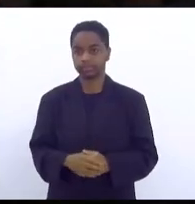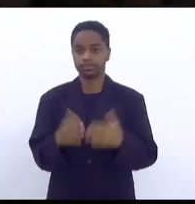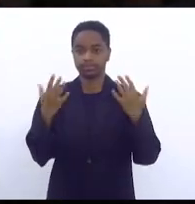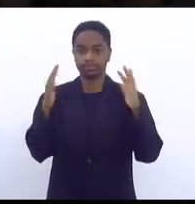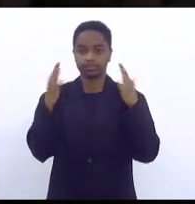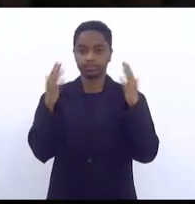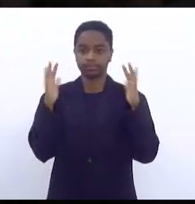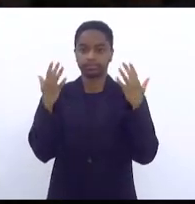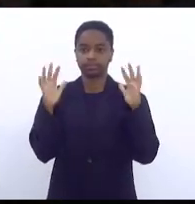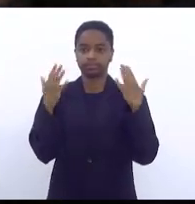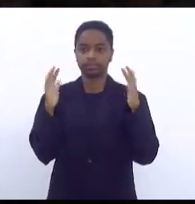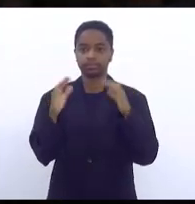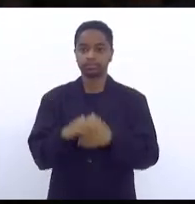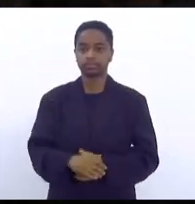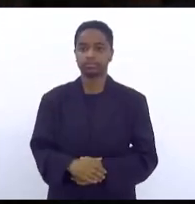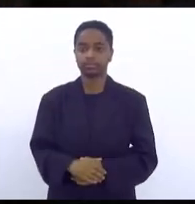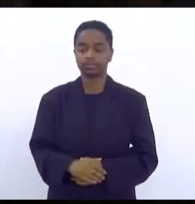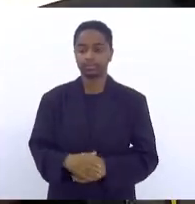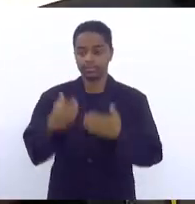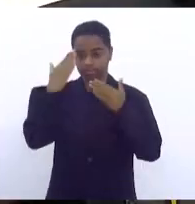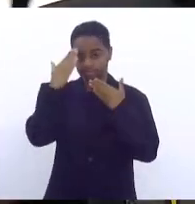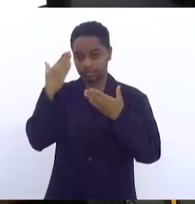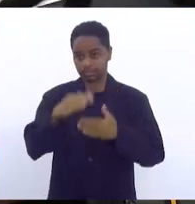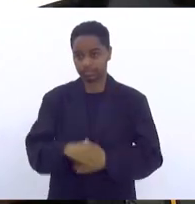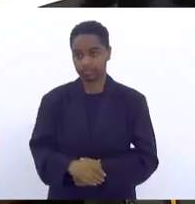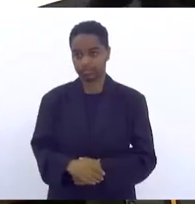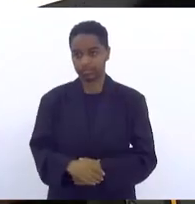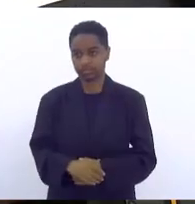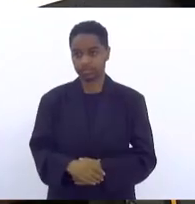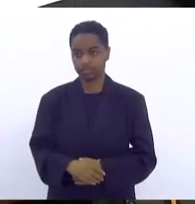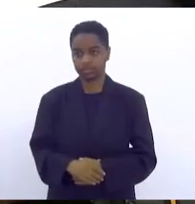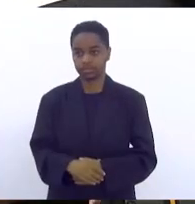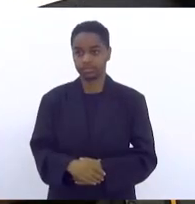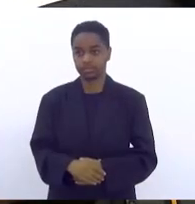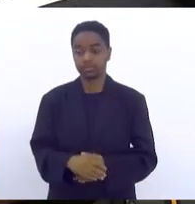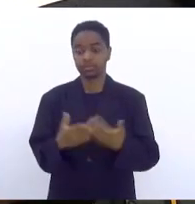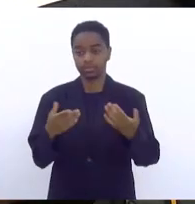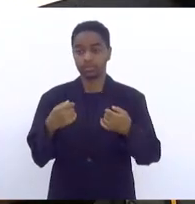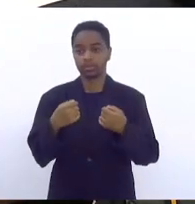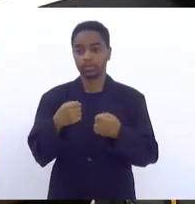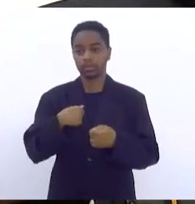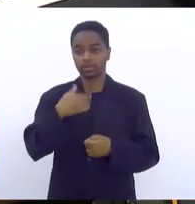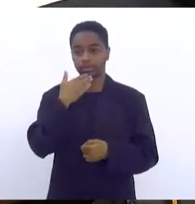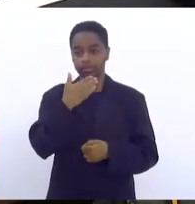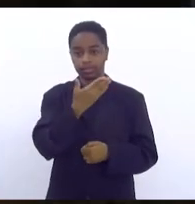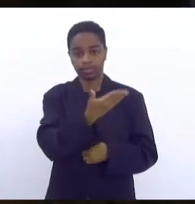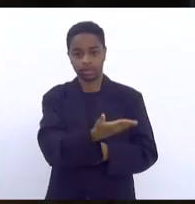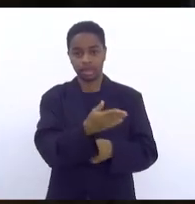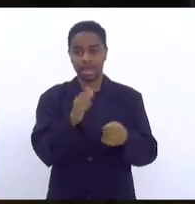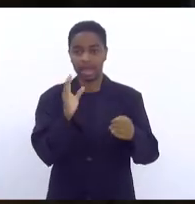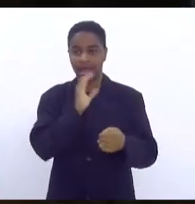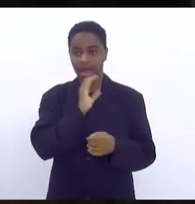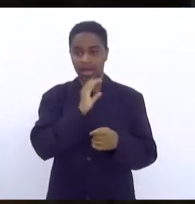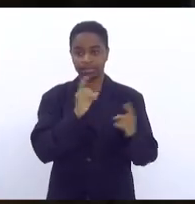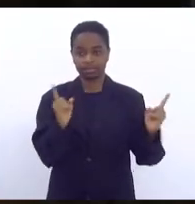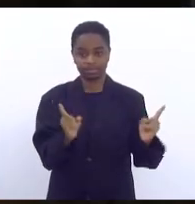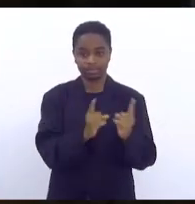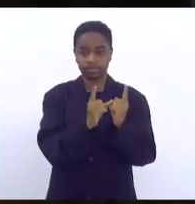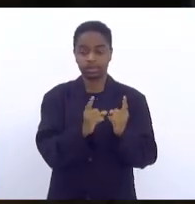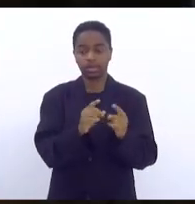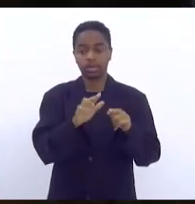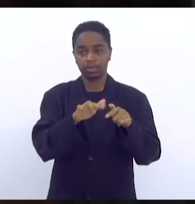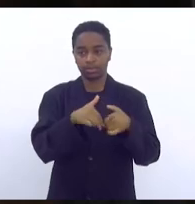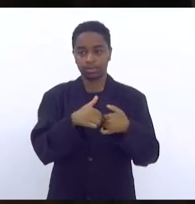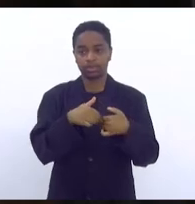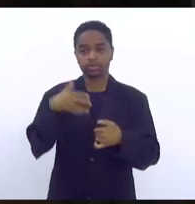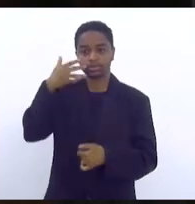obrigado muito obrigado Mateus então brevidade aqui para um direito de resposta que o BNDS pediu até pelas citações